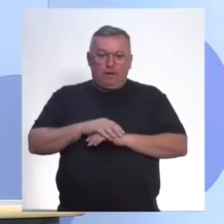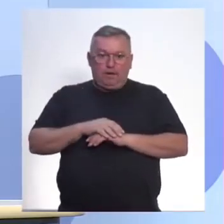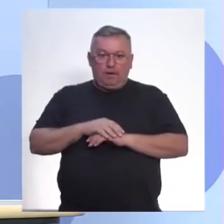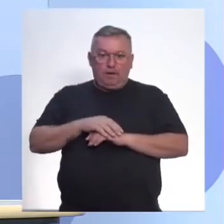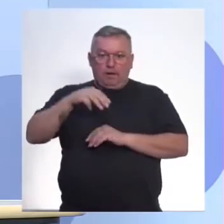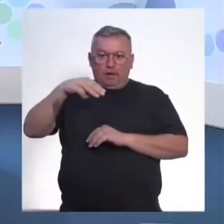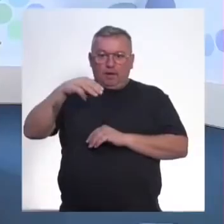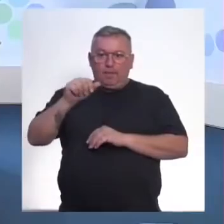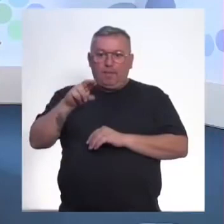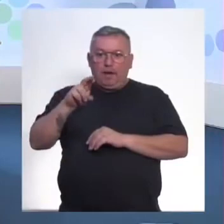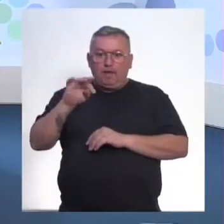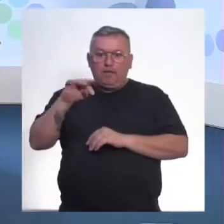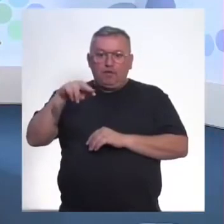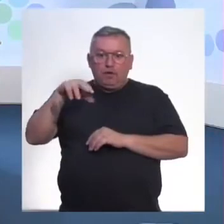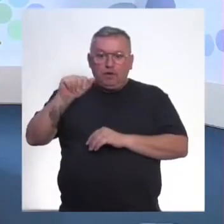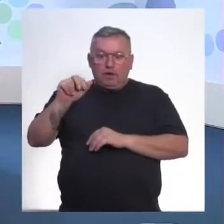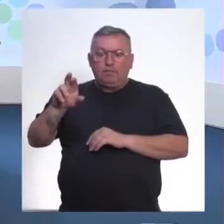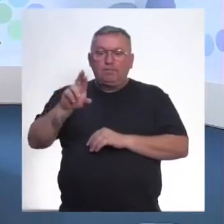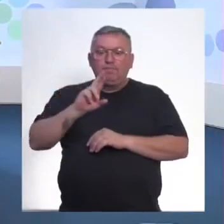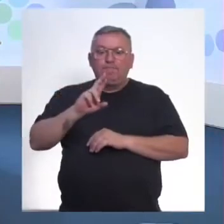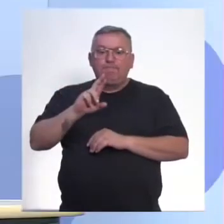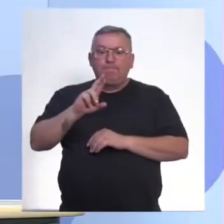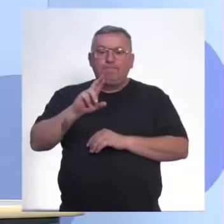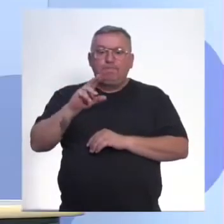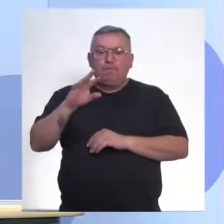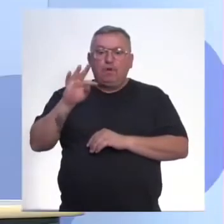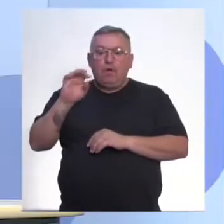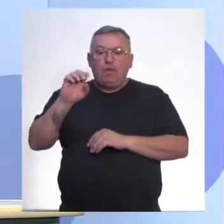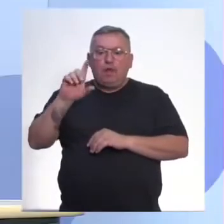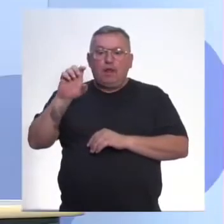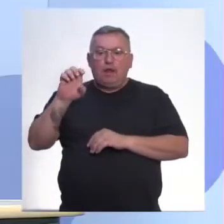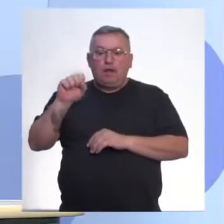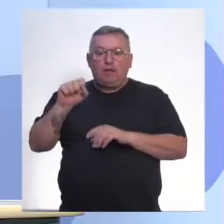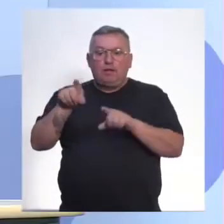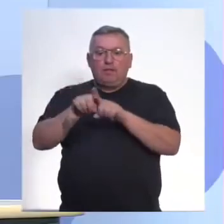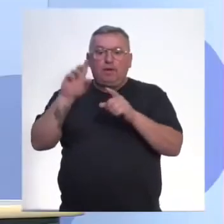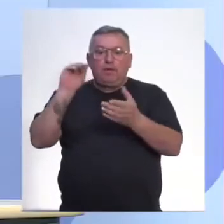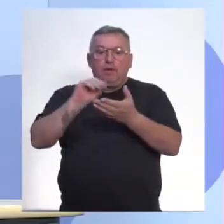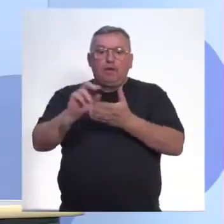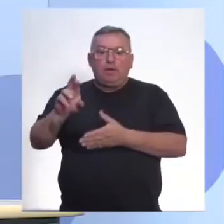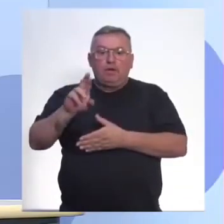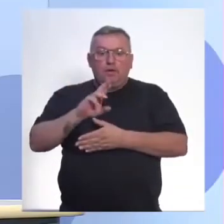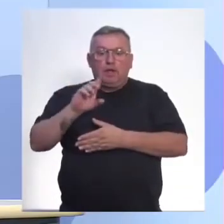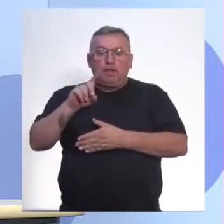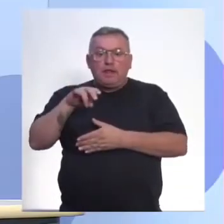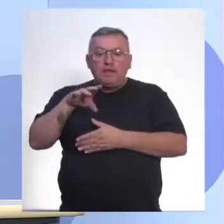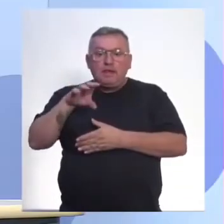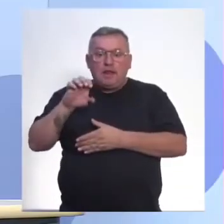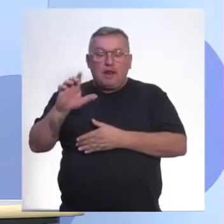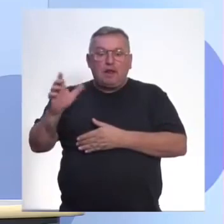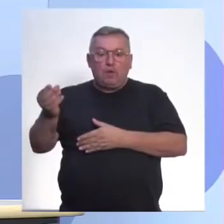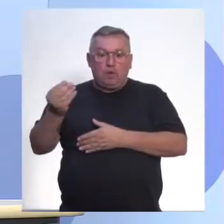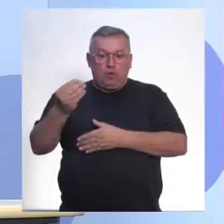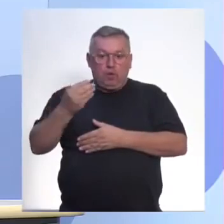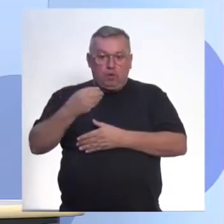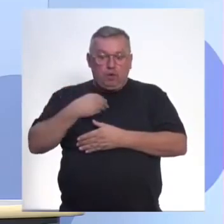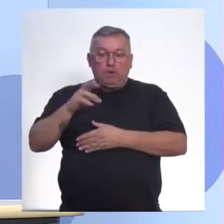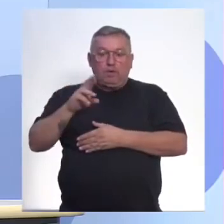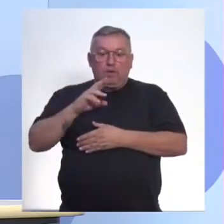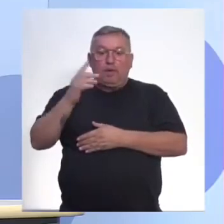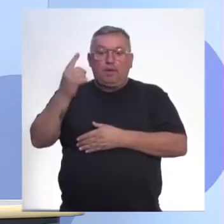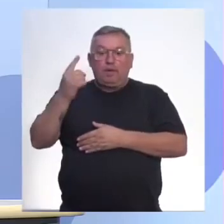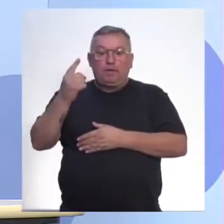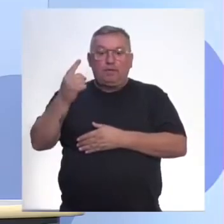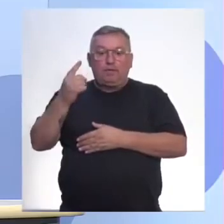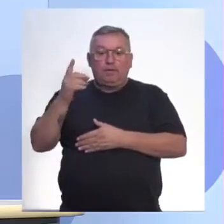a Martina, se eu não me engano, ó, Martina, o Thales, colocaram as respostas. Daniela, colocaram as respostas. Então, por exemplo, a